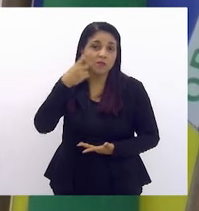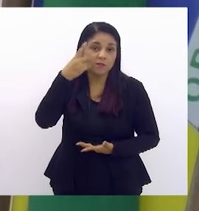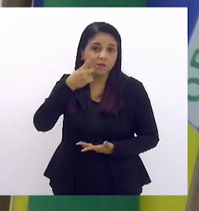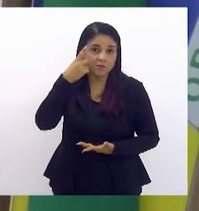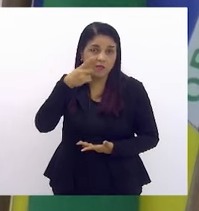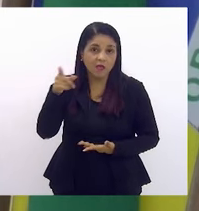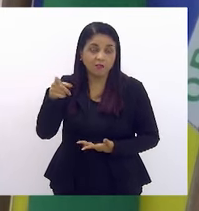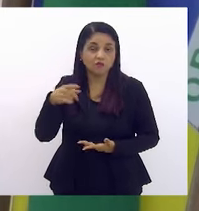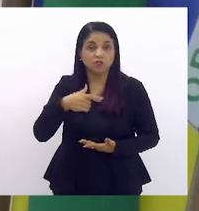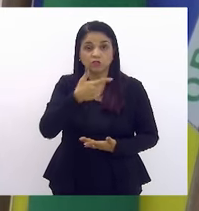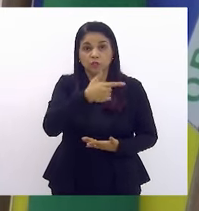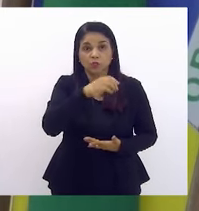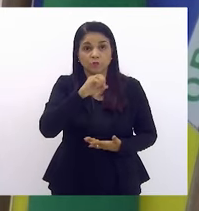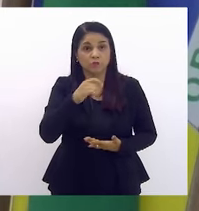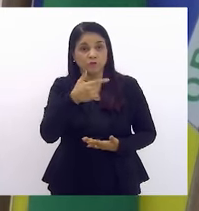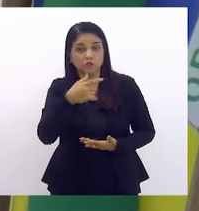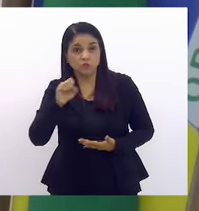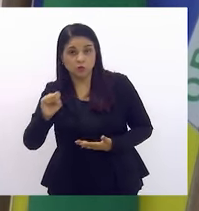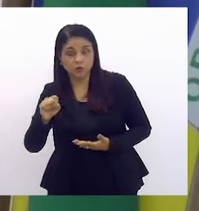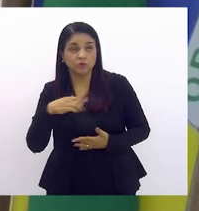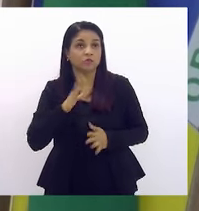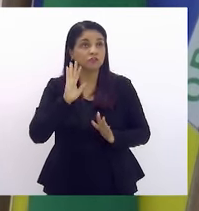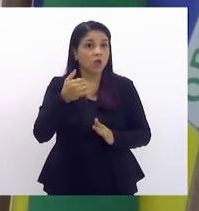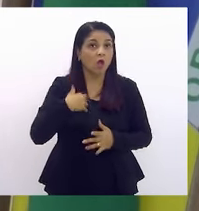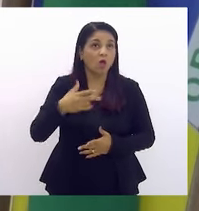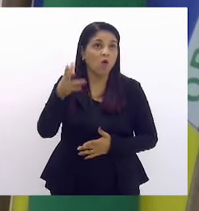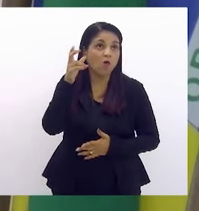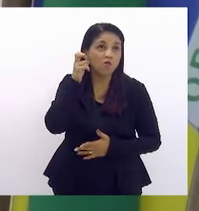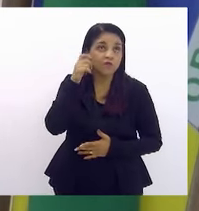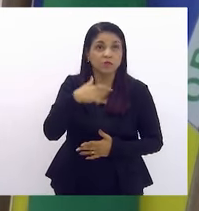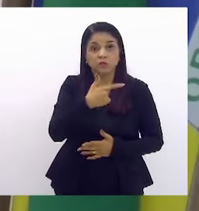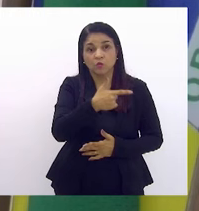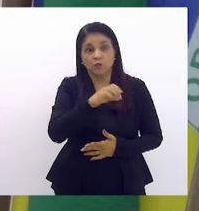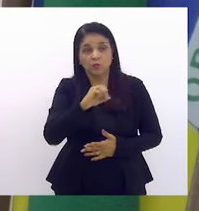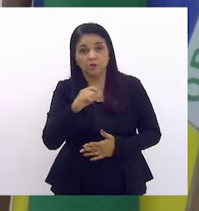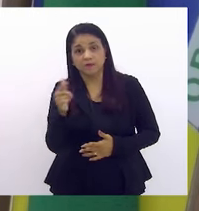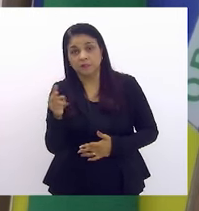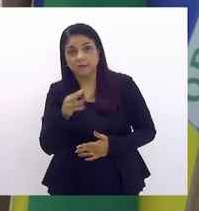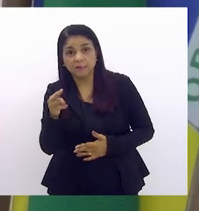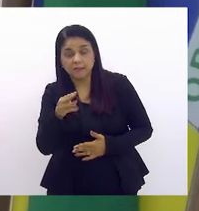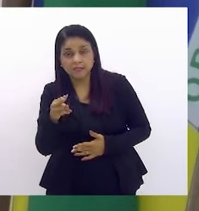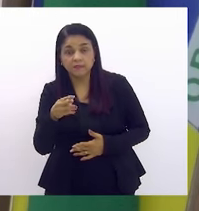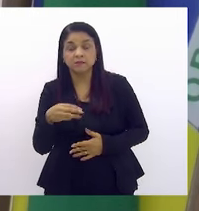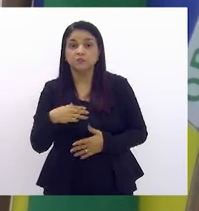da cidade, já ouvi 2033, junto mesmo com a data